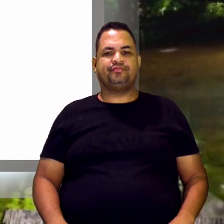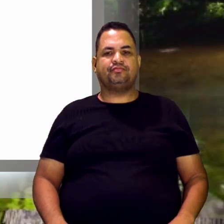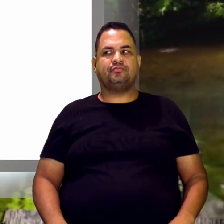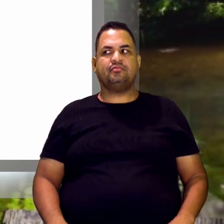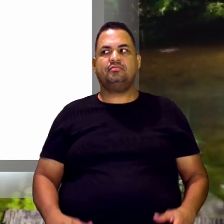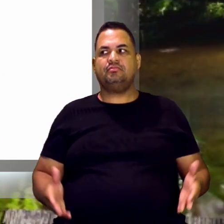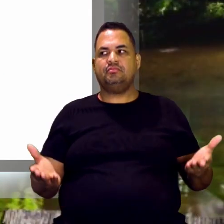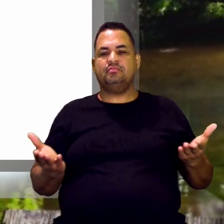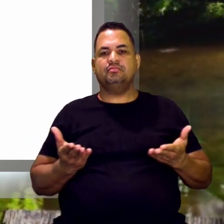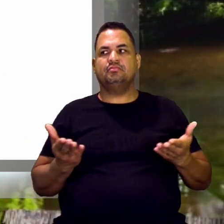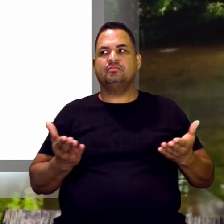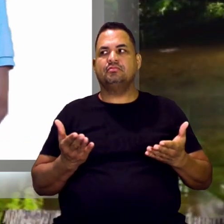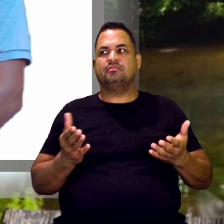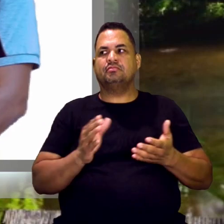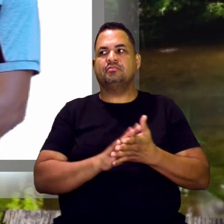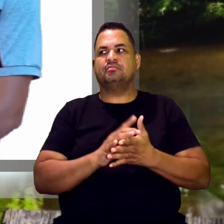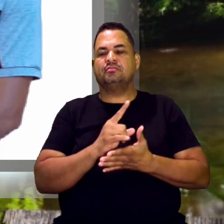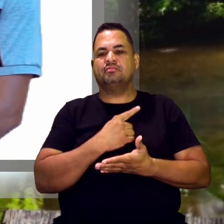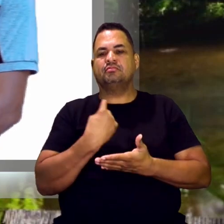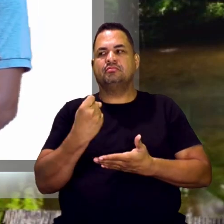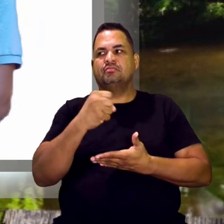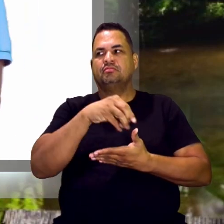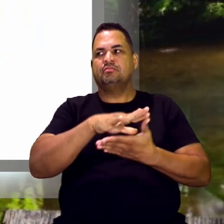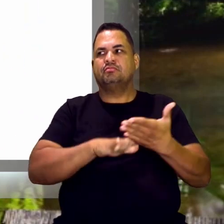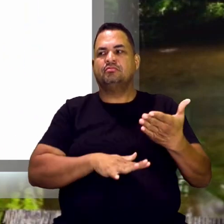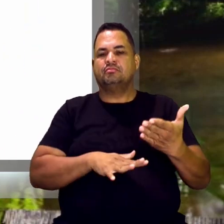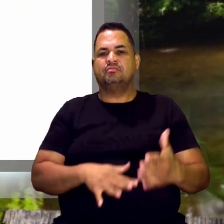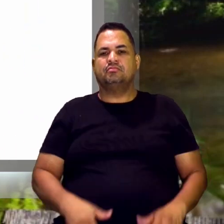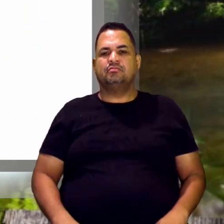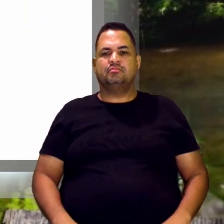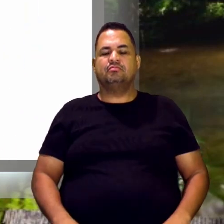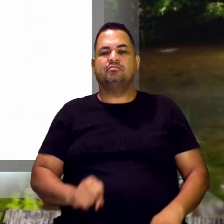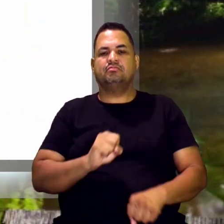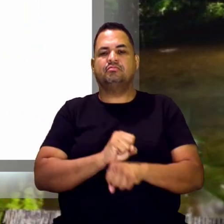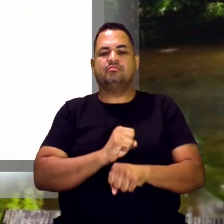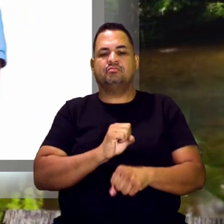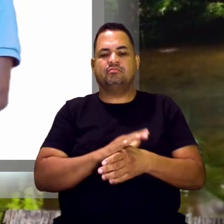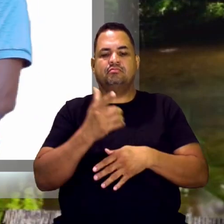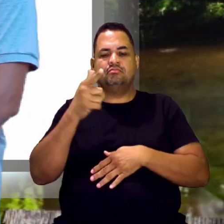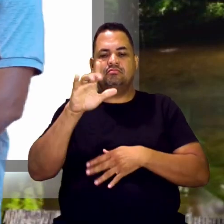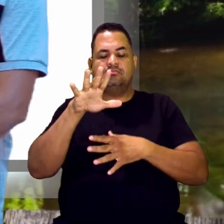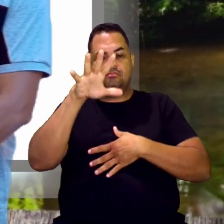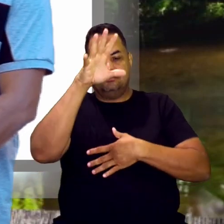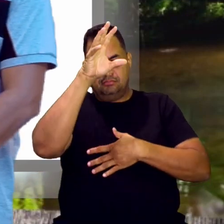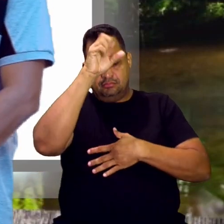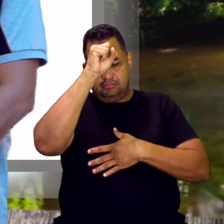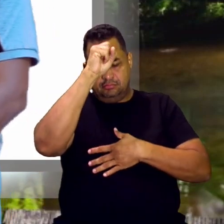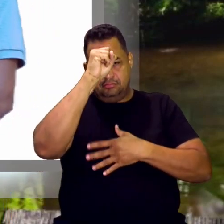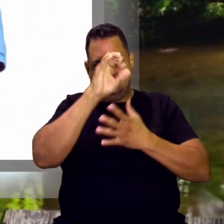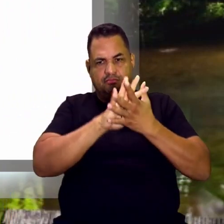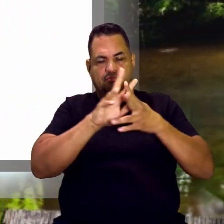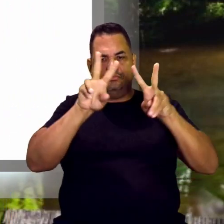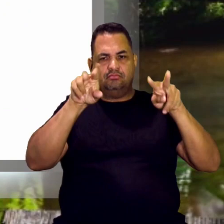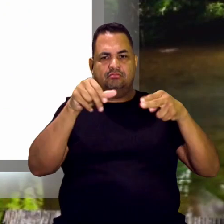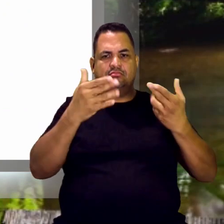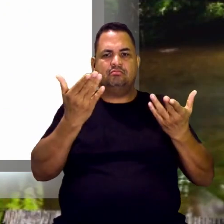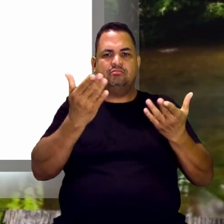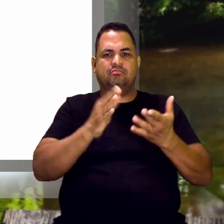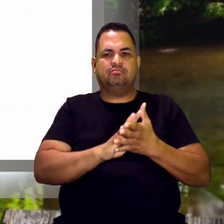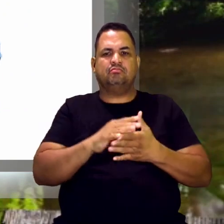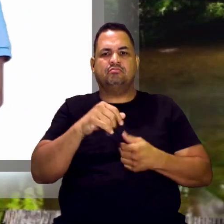Então, agora a gente vai para a nossa atividade, tá bom? Espero que você tenha conseguido assimilar esse assunto. Nós vamos fazer